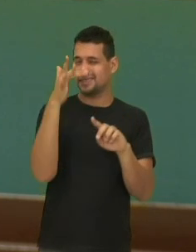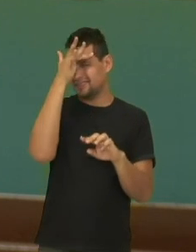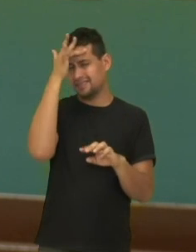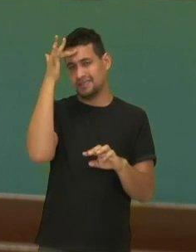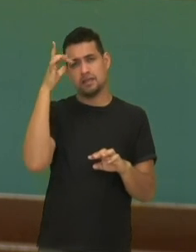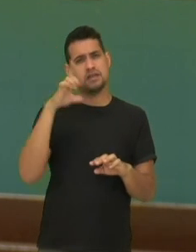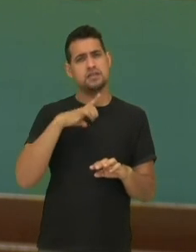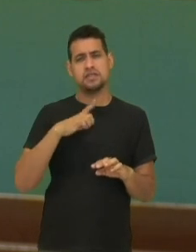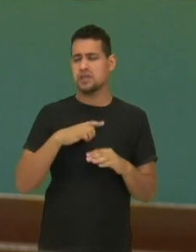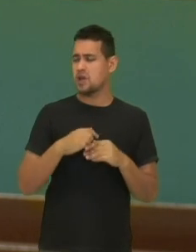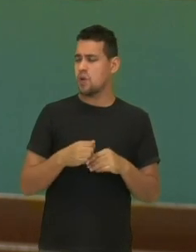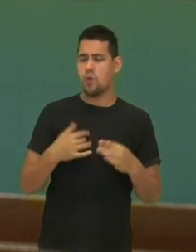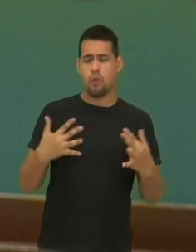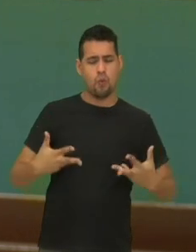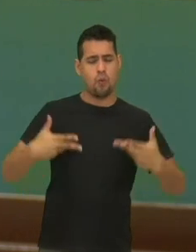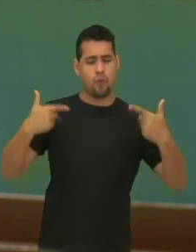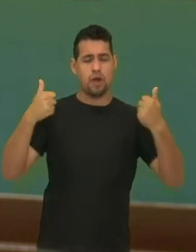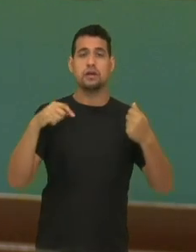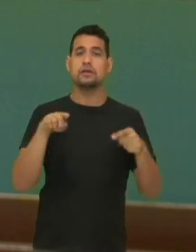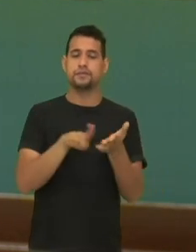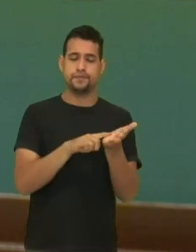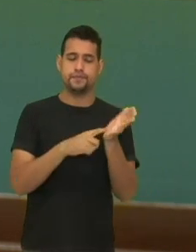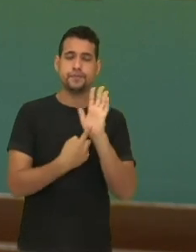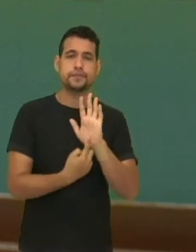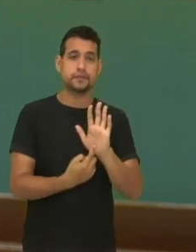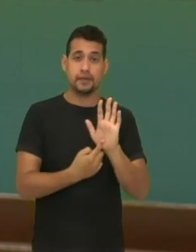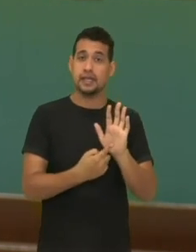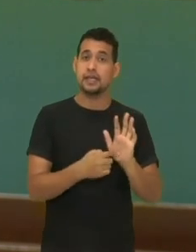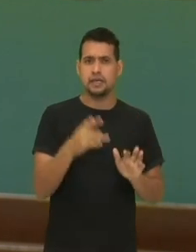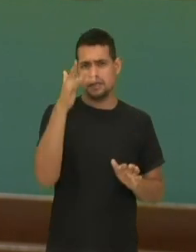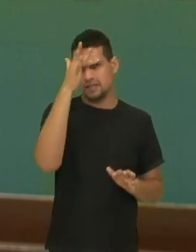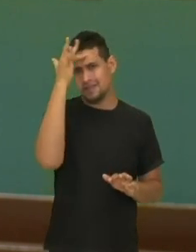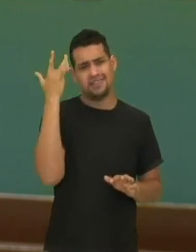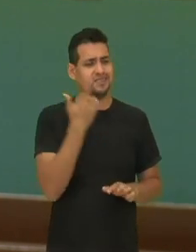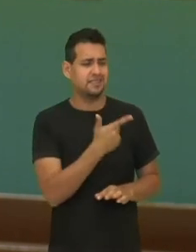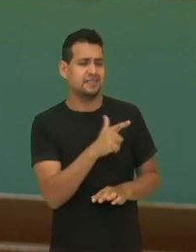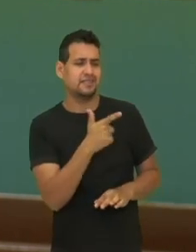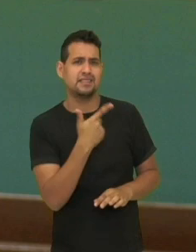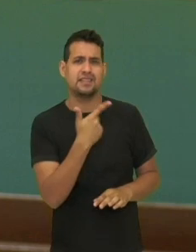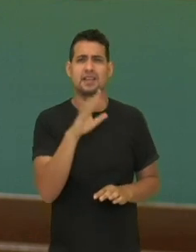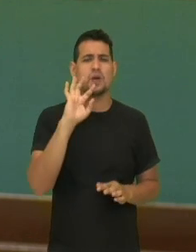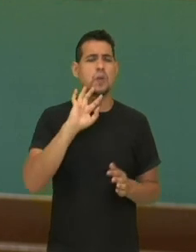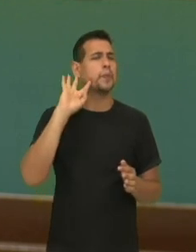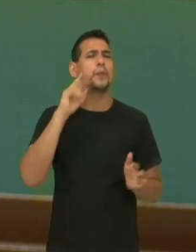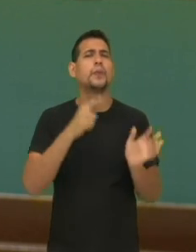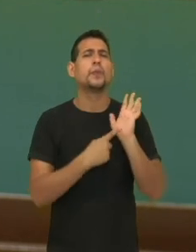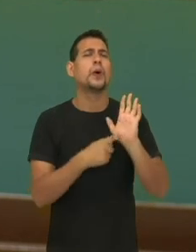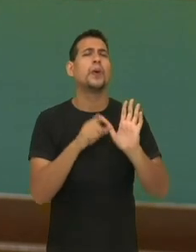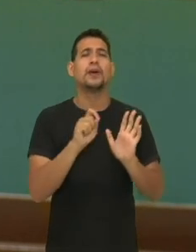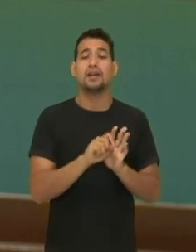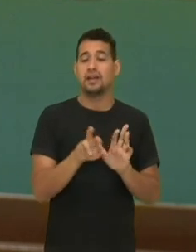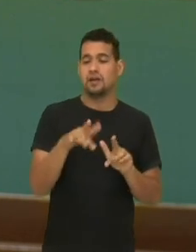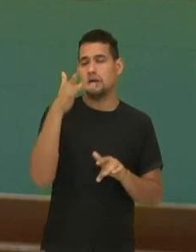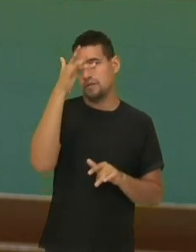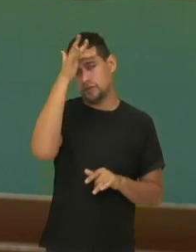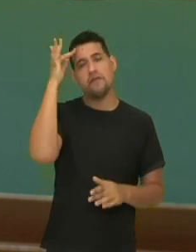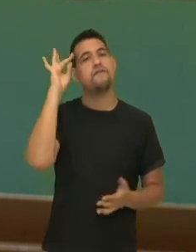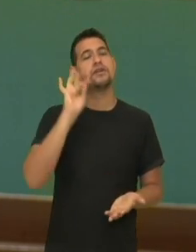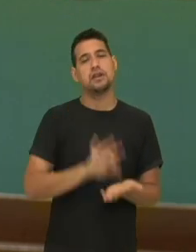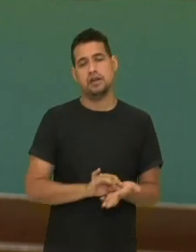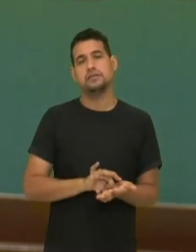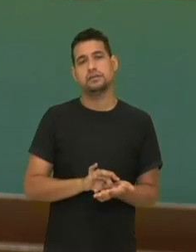tiver qualidades, as qualidades aparecerão. Se a pessoa não as tiver, o que vai aparecer é como a pessoa é